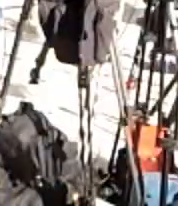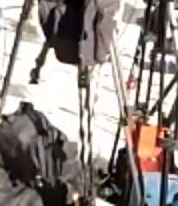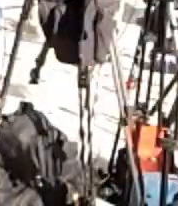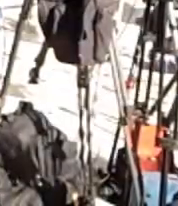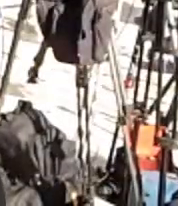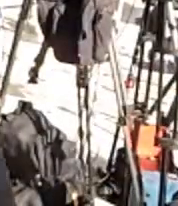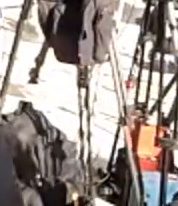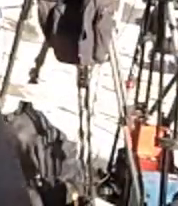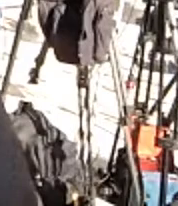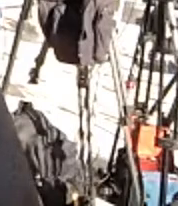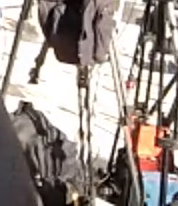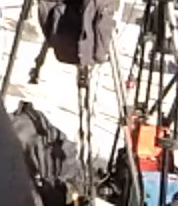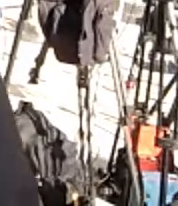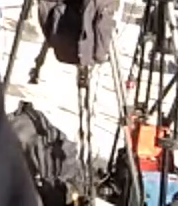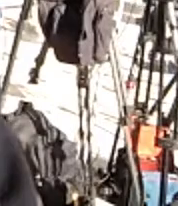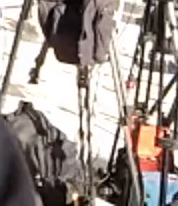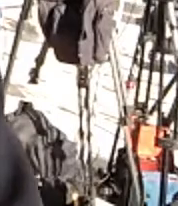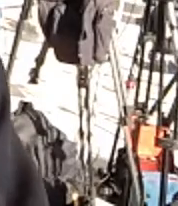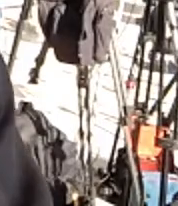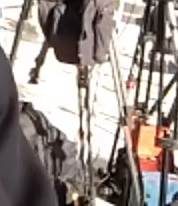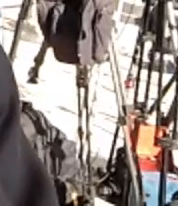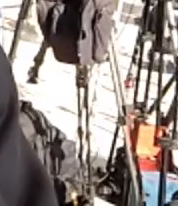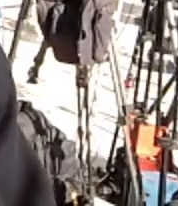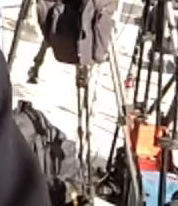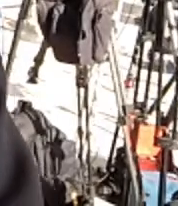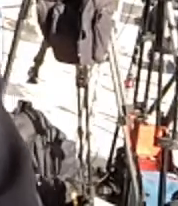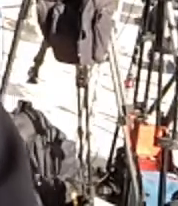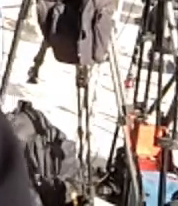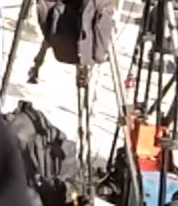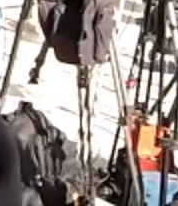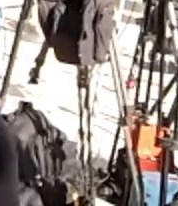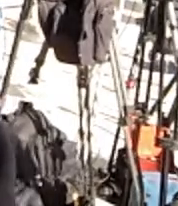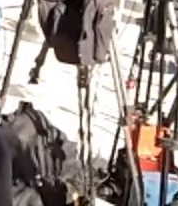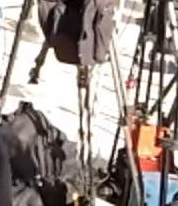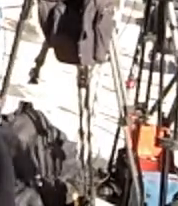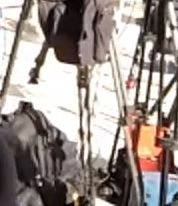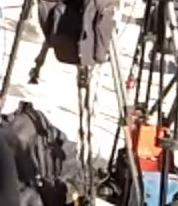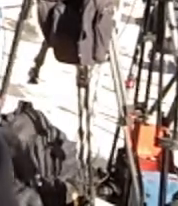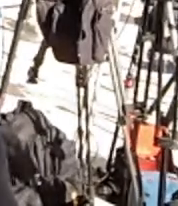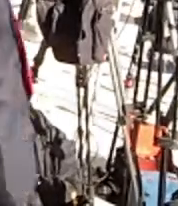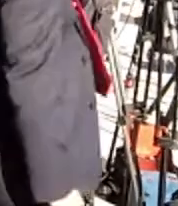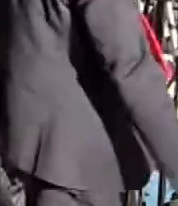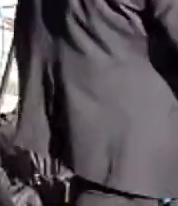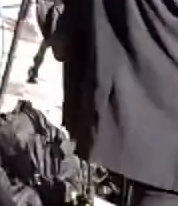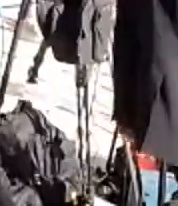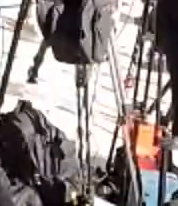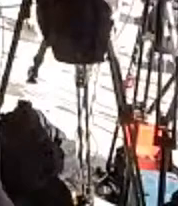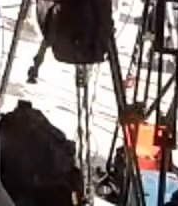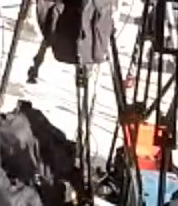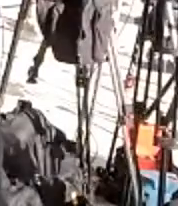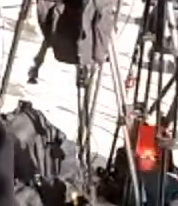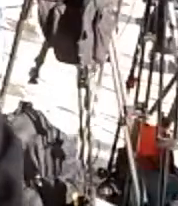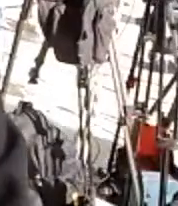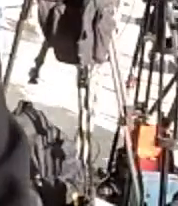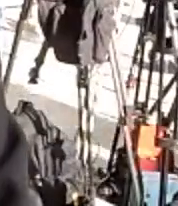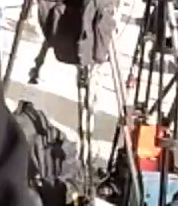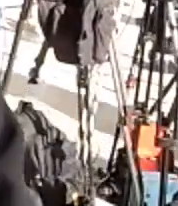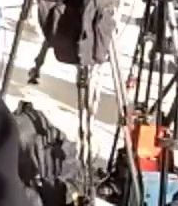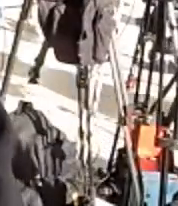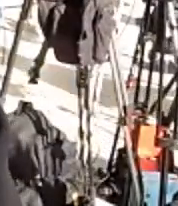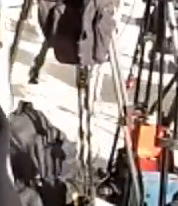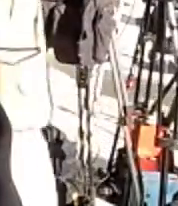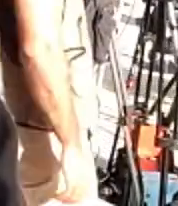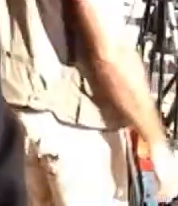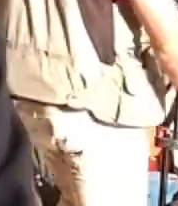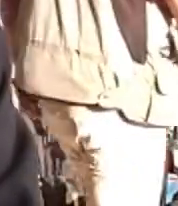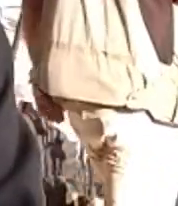Federal ver se tem alguma transmissão diferente aqui já está Eu estou vendo aqui Talvez eu tenha algum delay na transmissão pela internet mas já estão ali olha